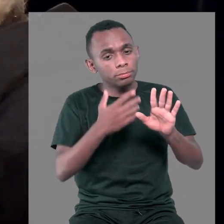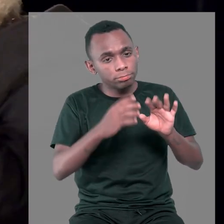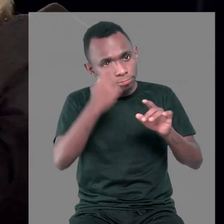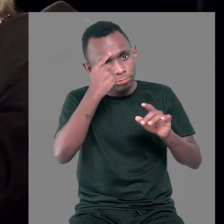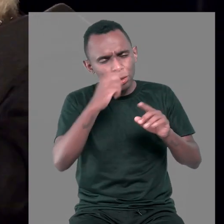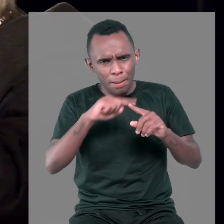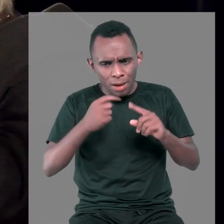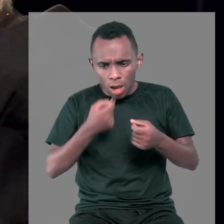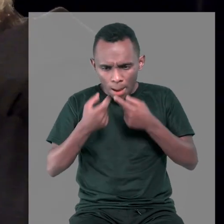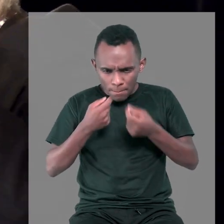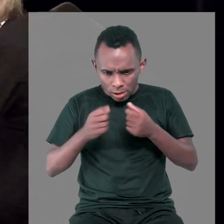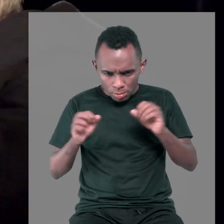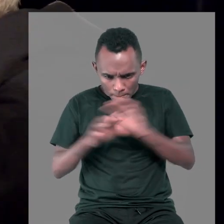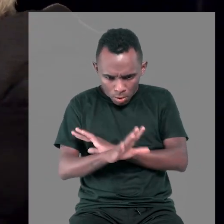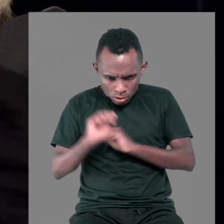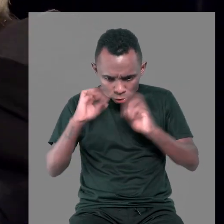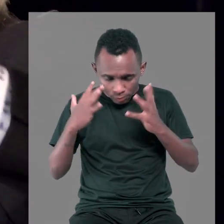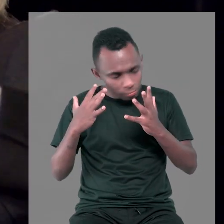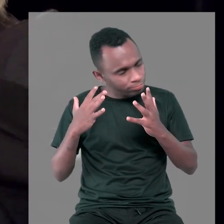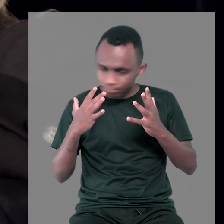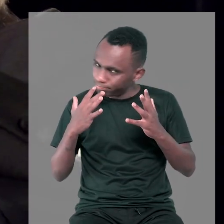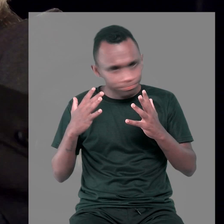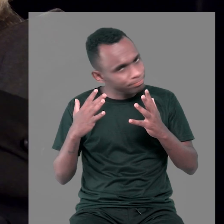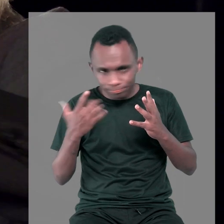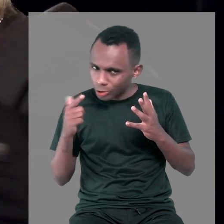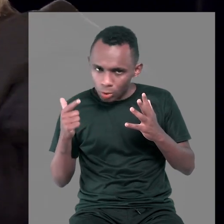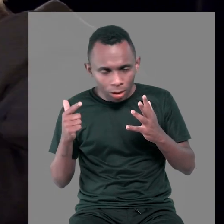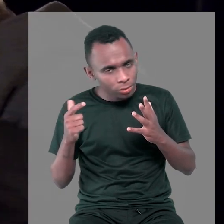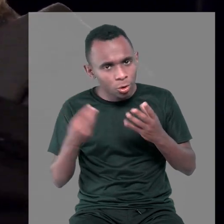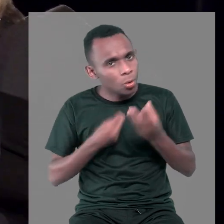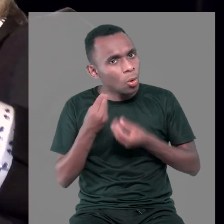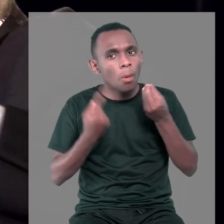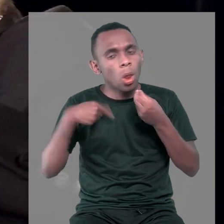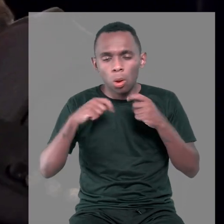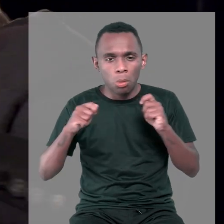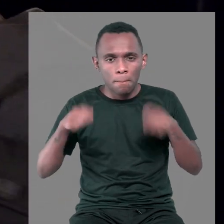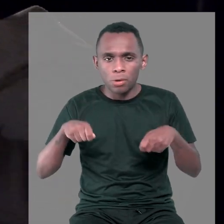seja plenamente, não é, racionalizado e que todos nós,